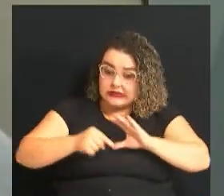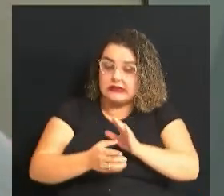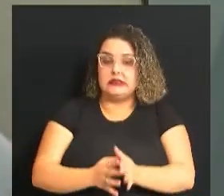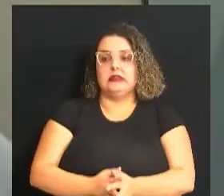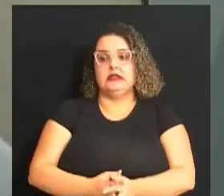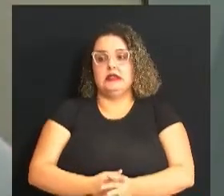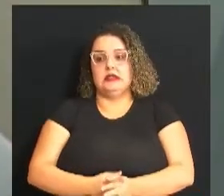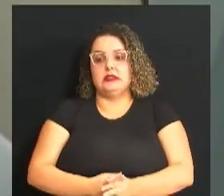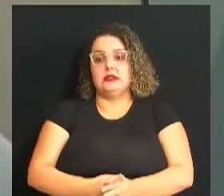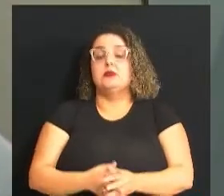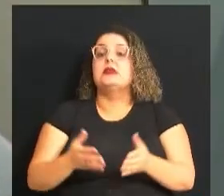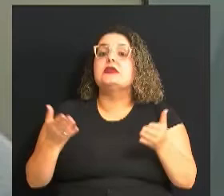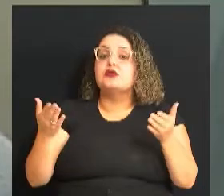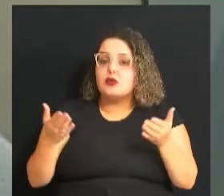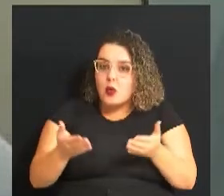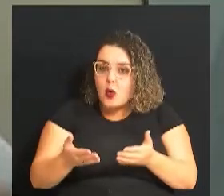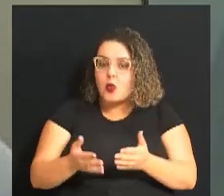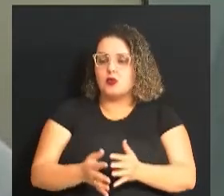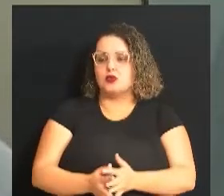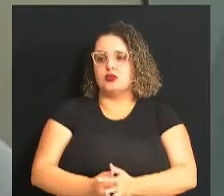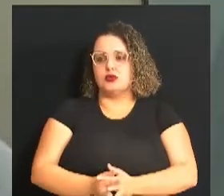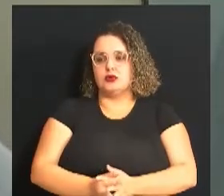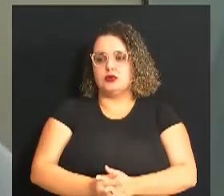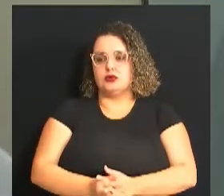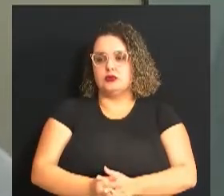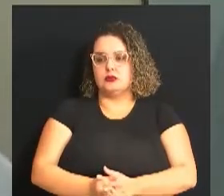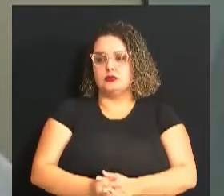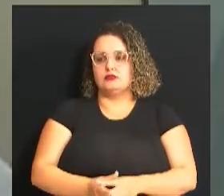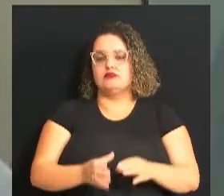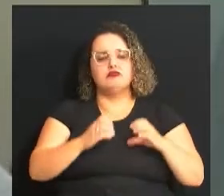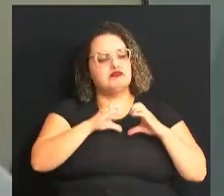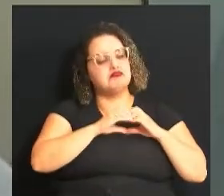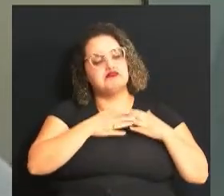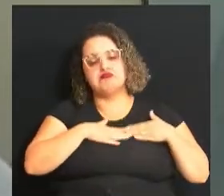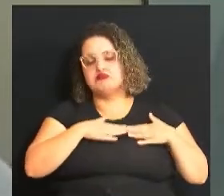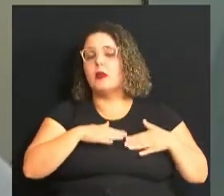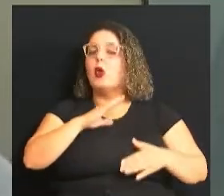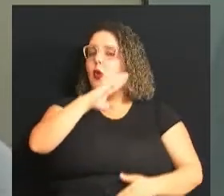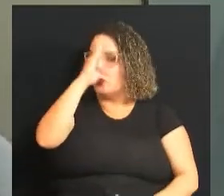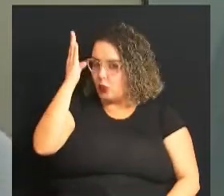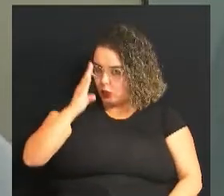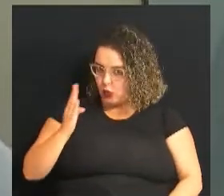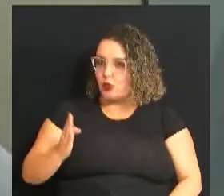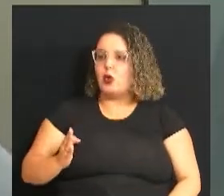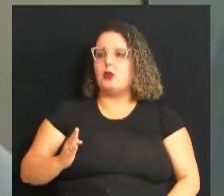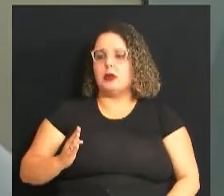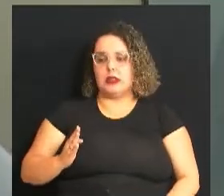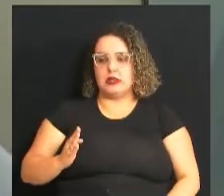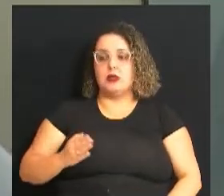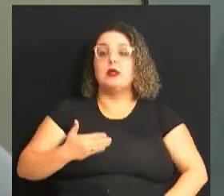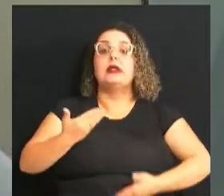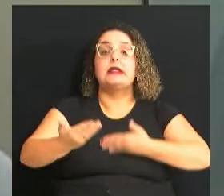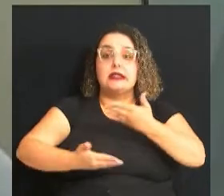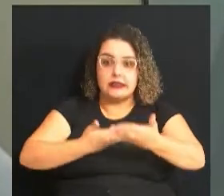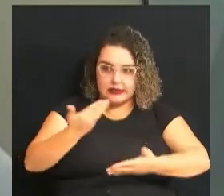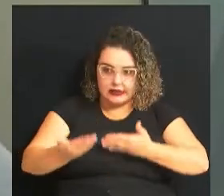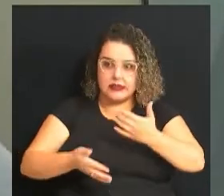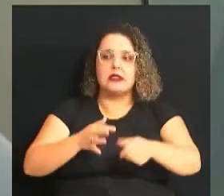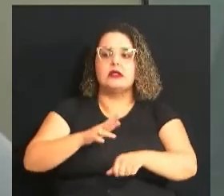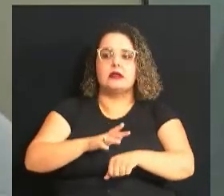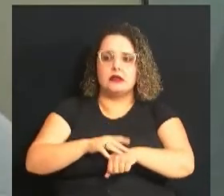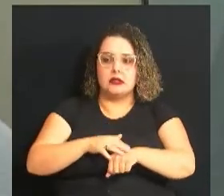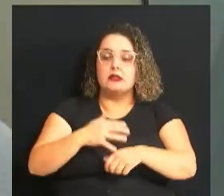que hoje, e com o coração tranquilo, falo que no Brasil, a gente que trata essas doenças, a gente se